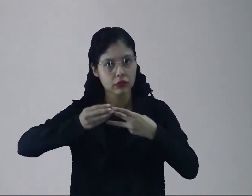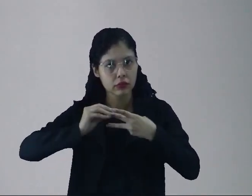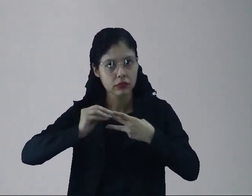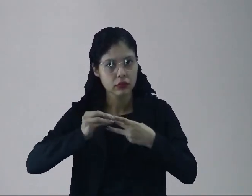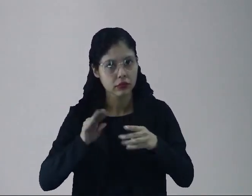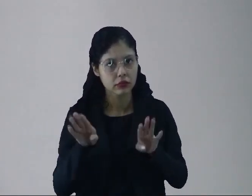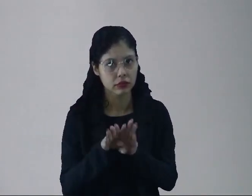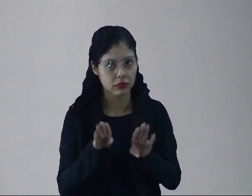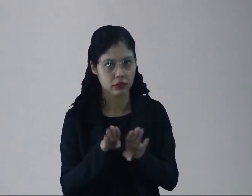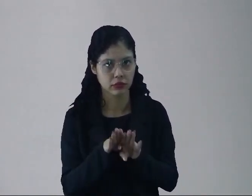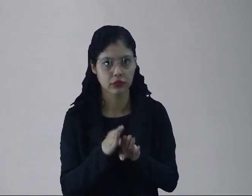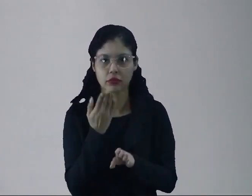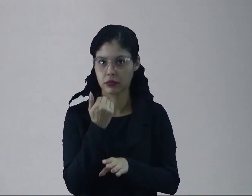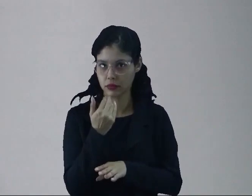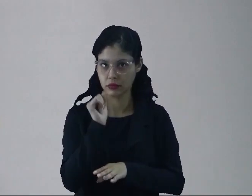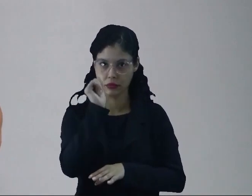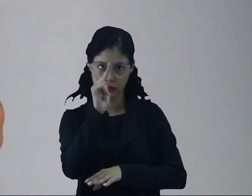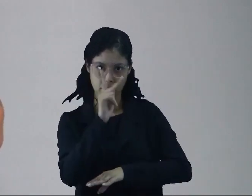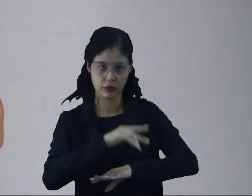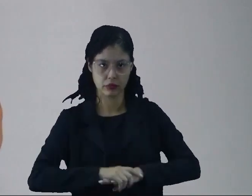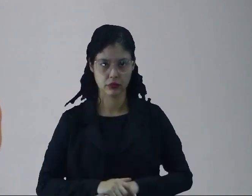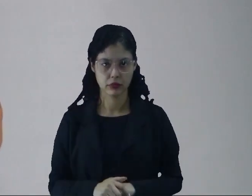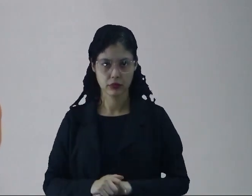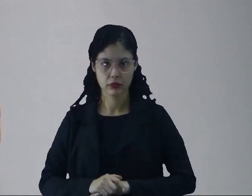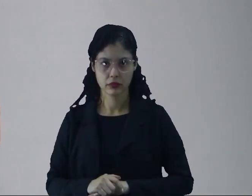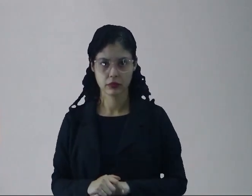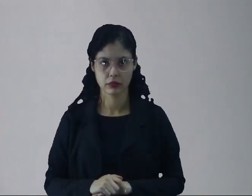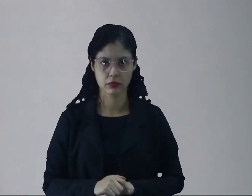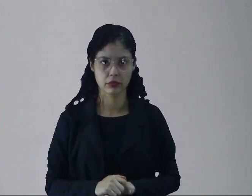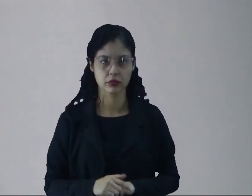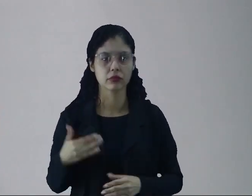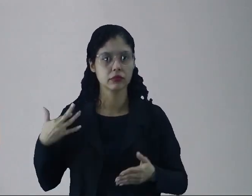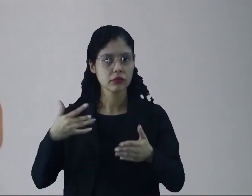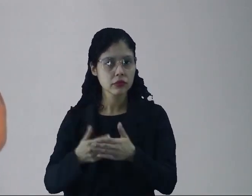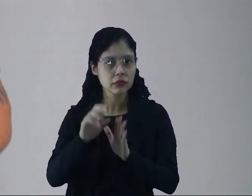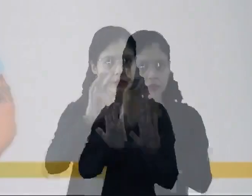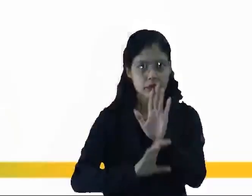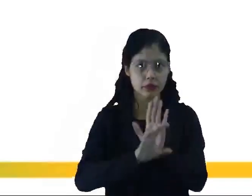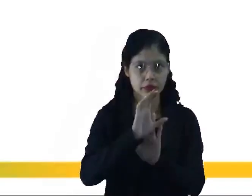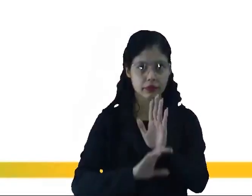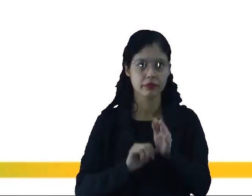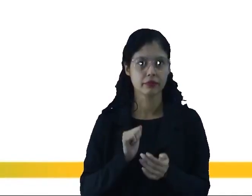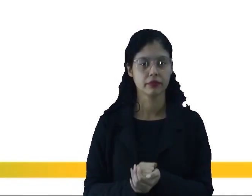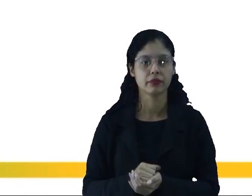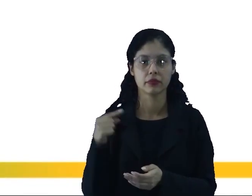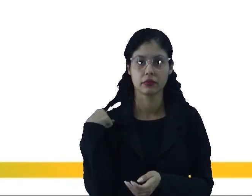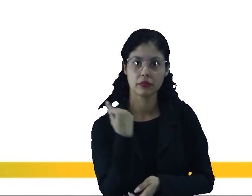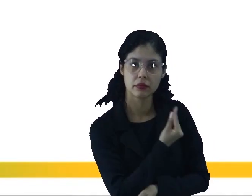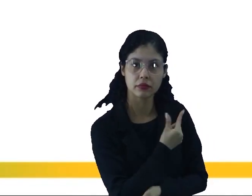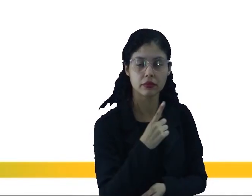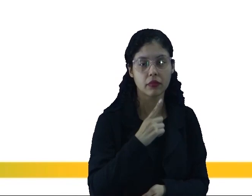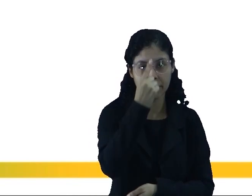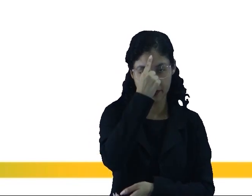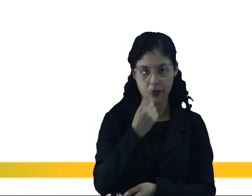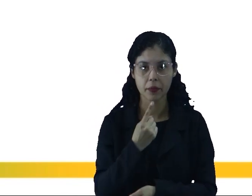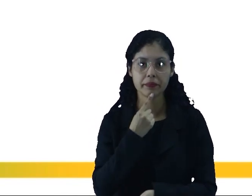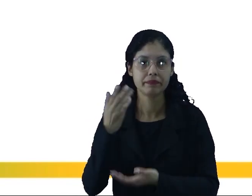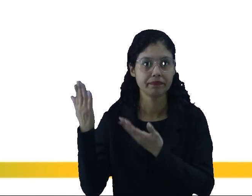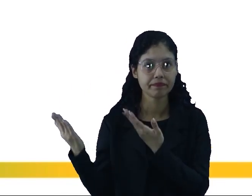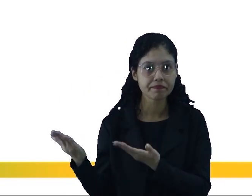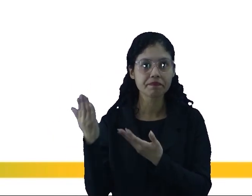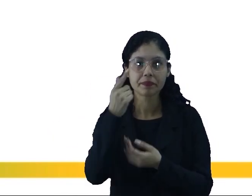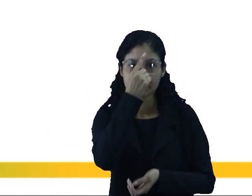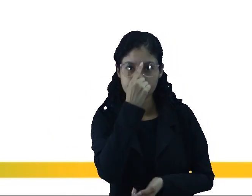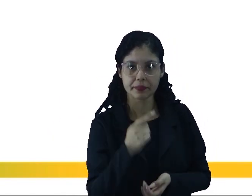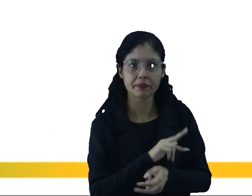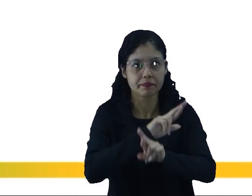procariótica para ela poder se alimentar, ok? Vamos avançar então no nosso conteúdo. E aí nós vamos ter aqui na imagem, você pode